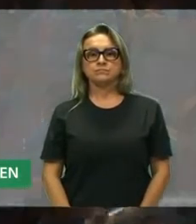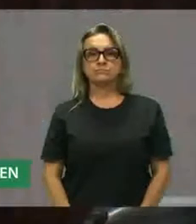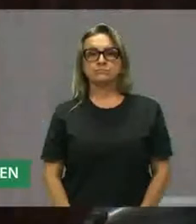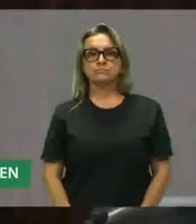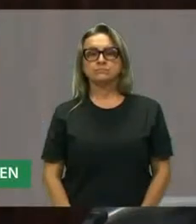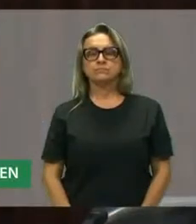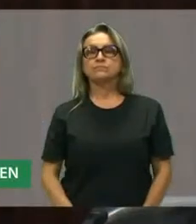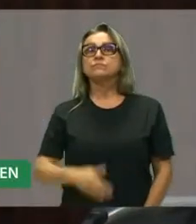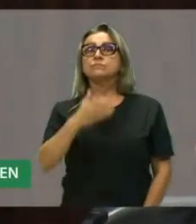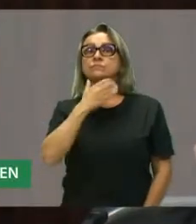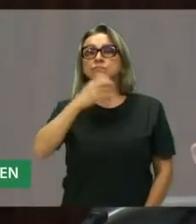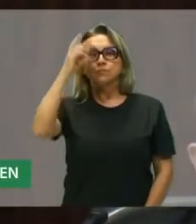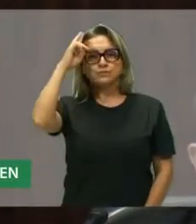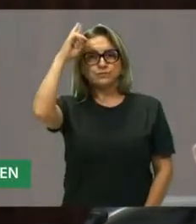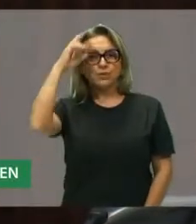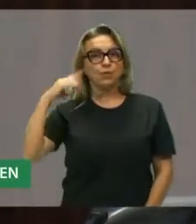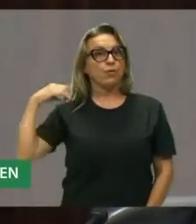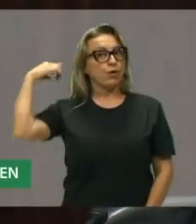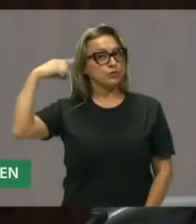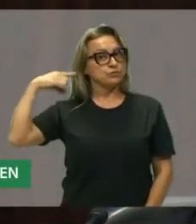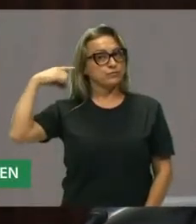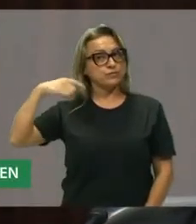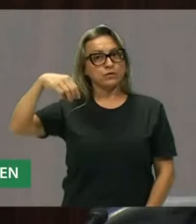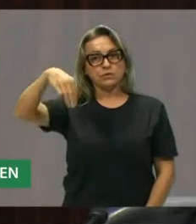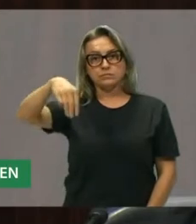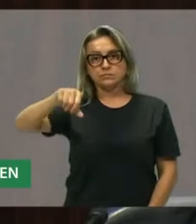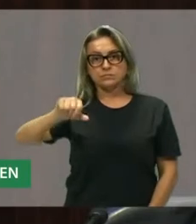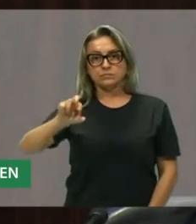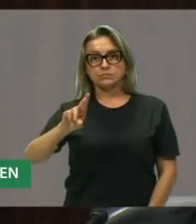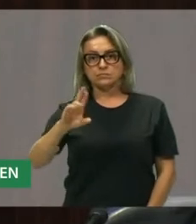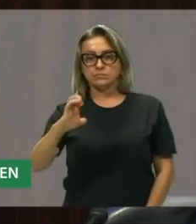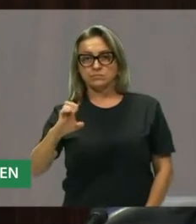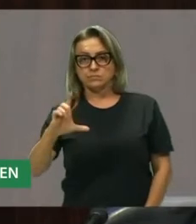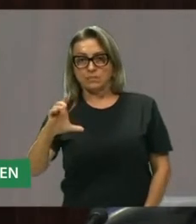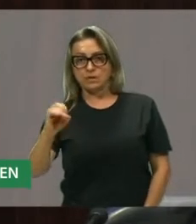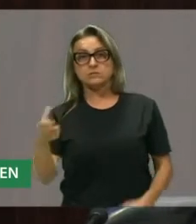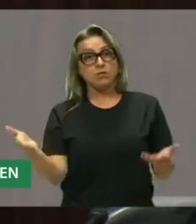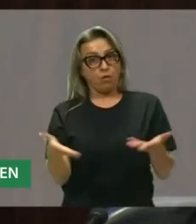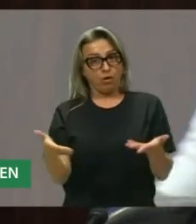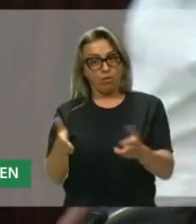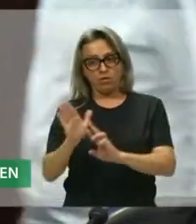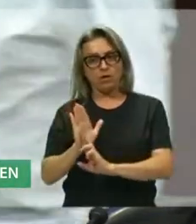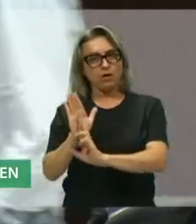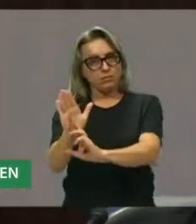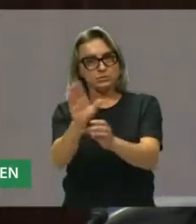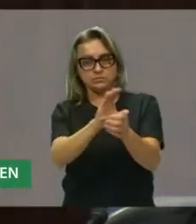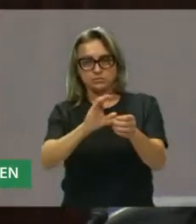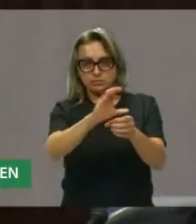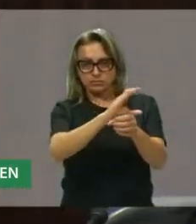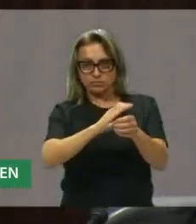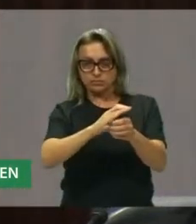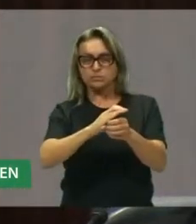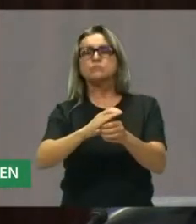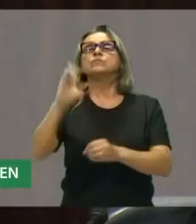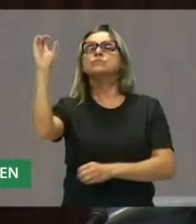Convidamos o senhor advogado Marcelo Luciano Alves, neste ato representando a Comissão do Direito Médico da OAB.